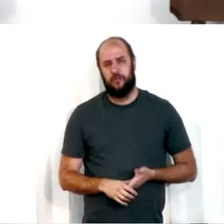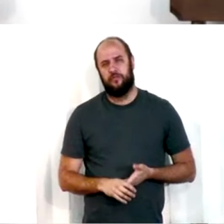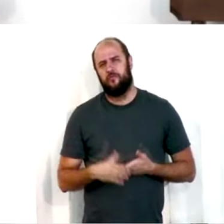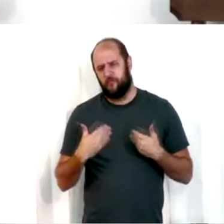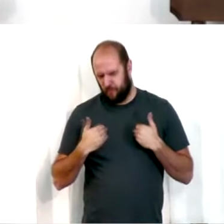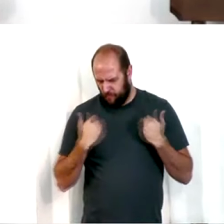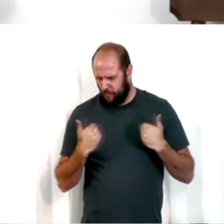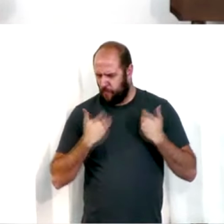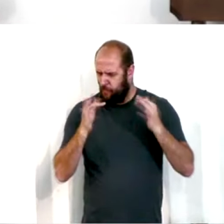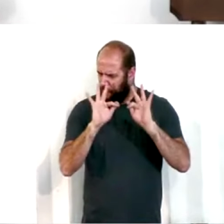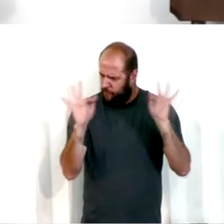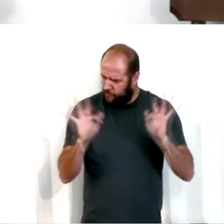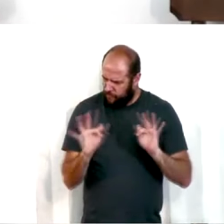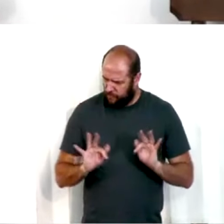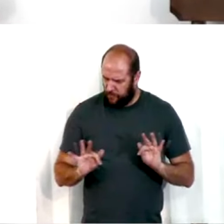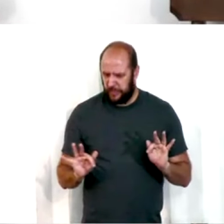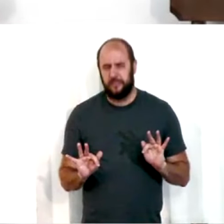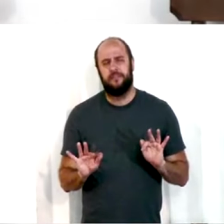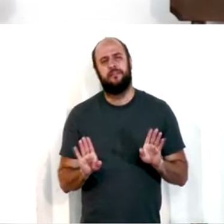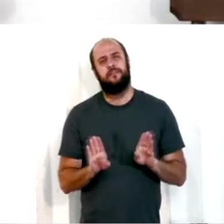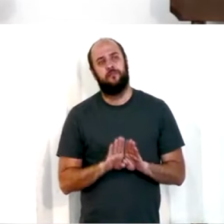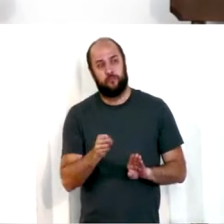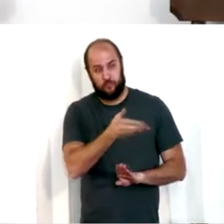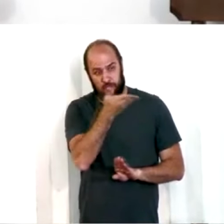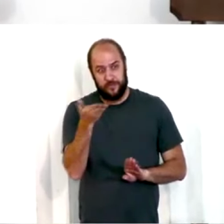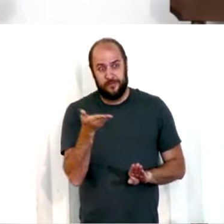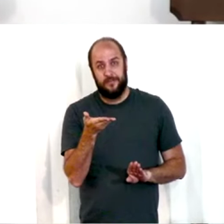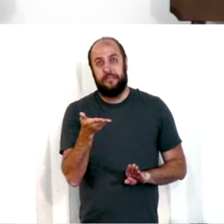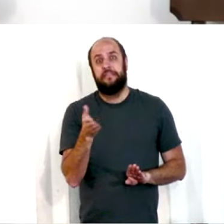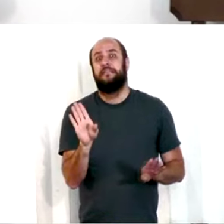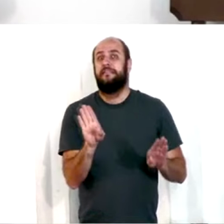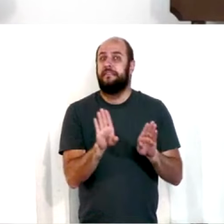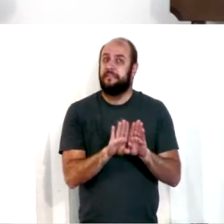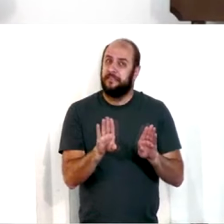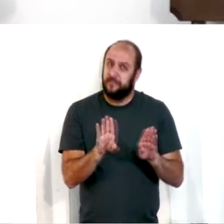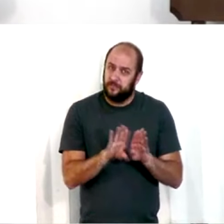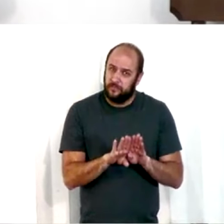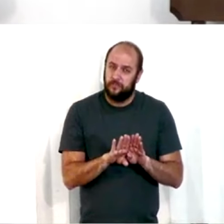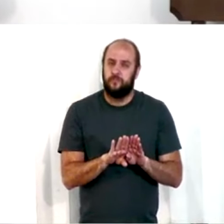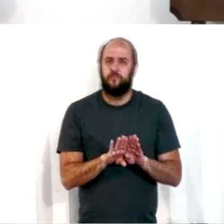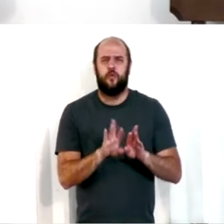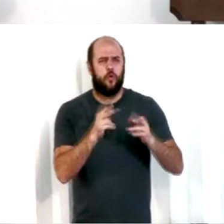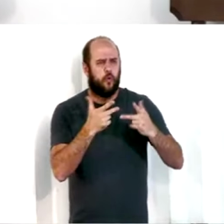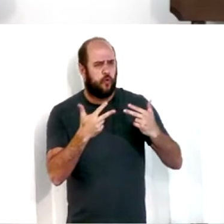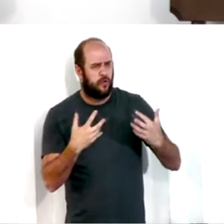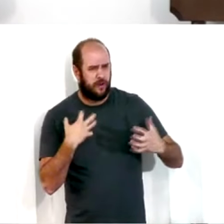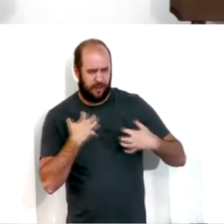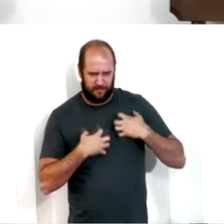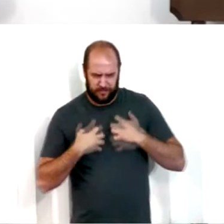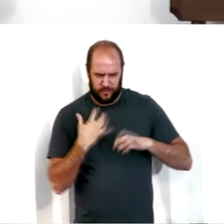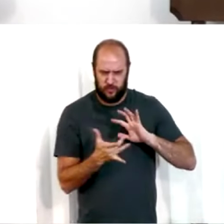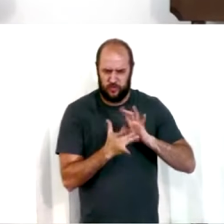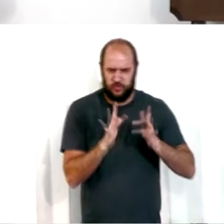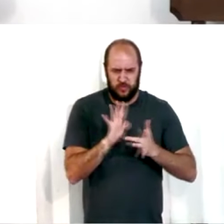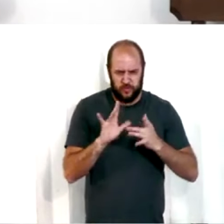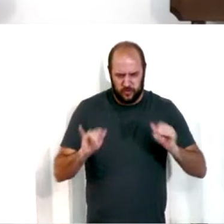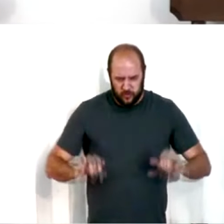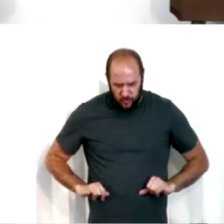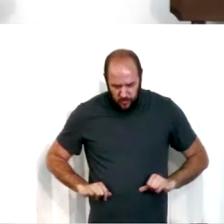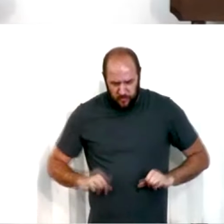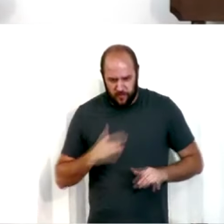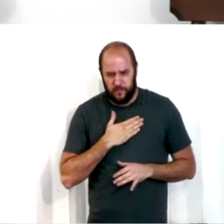regozijo nos meus sofrimentos por vós e preencho o que resta das aflições de Cristo na minha carne a favor do seu corpo, que é